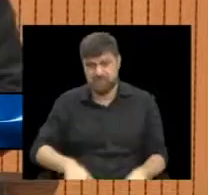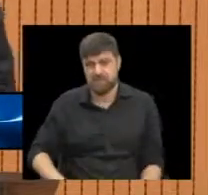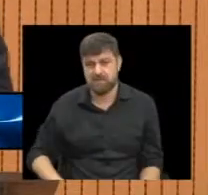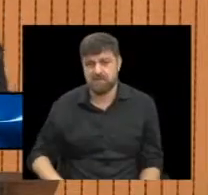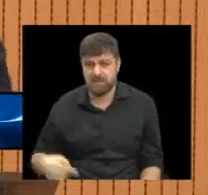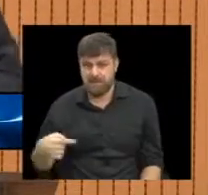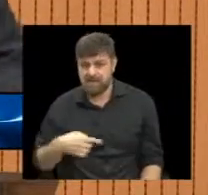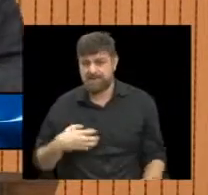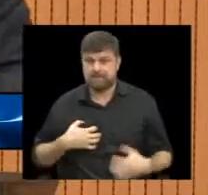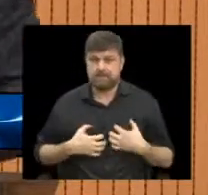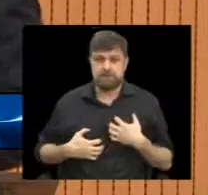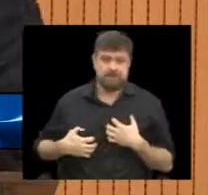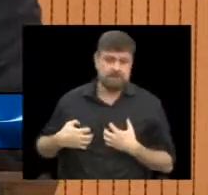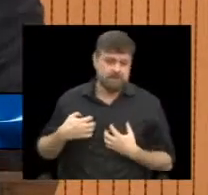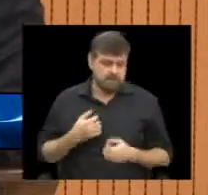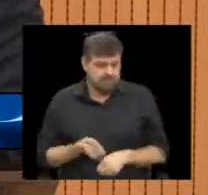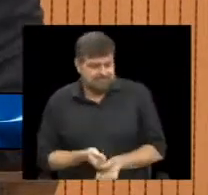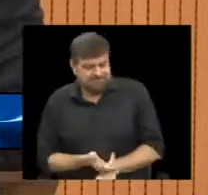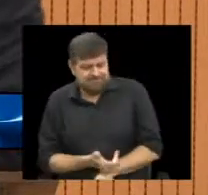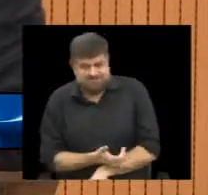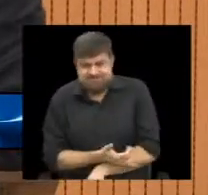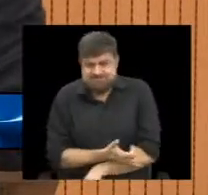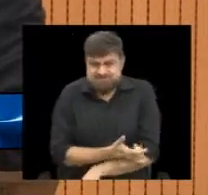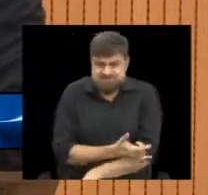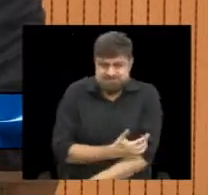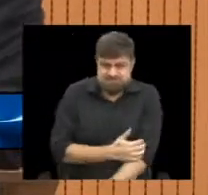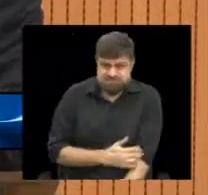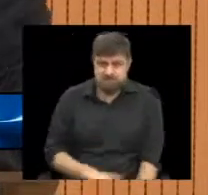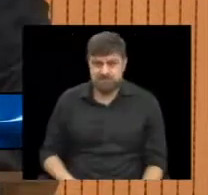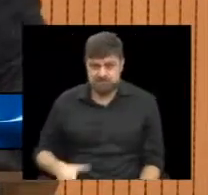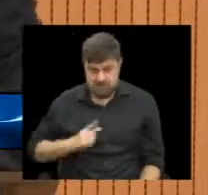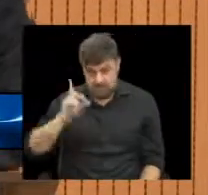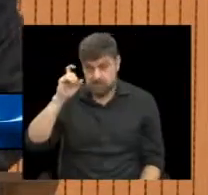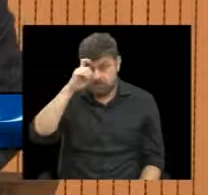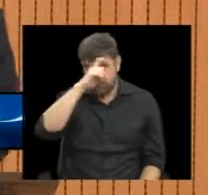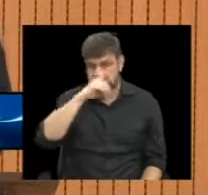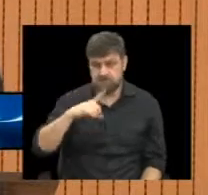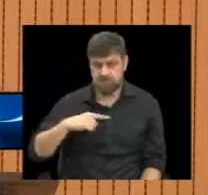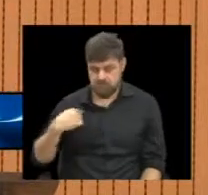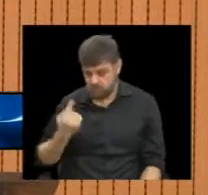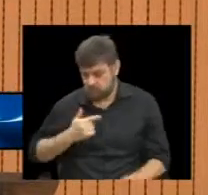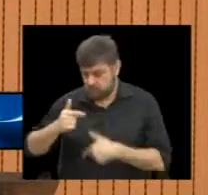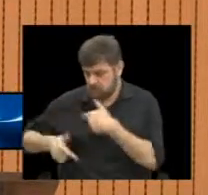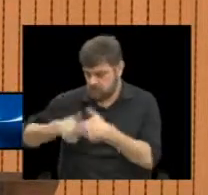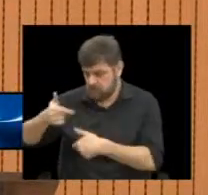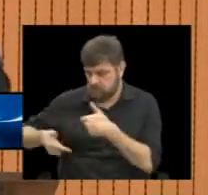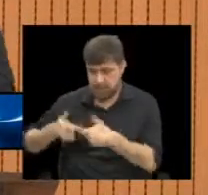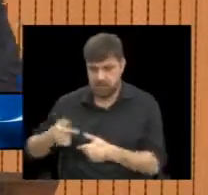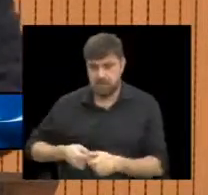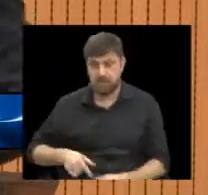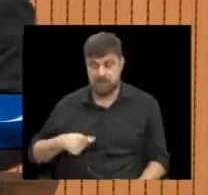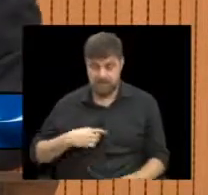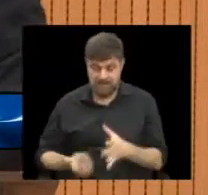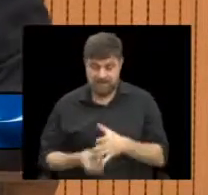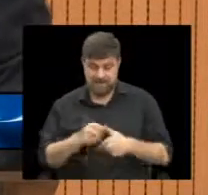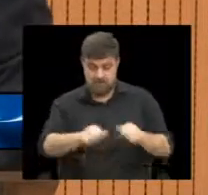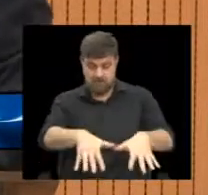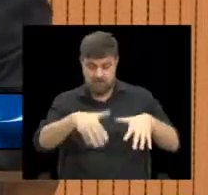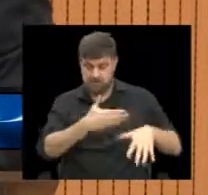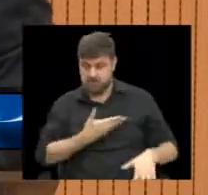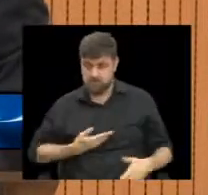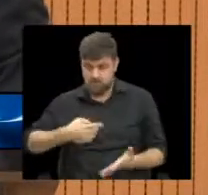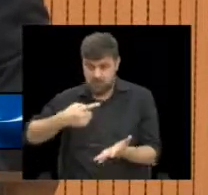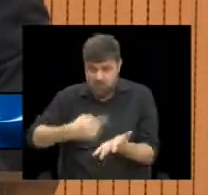ela passa por um estado complicado, um estado emocional difícil. Então nós vamos trabalhar aqui nesse debate público que eu vou marcar